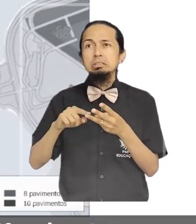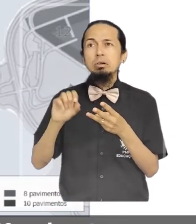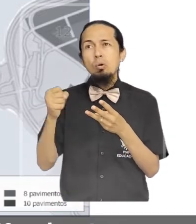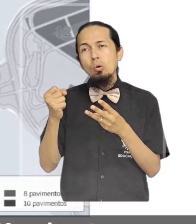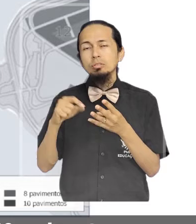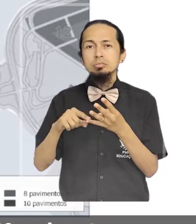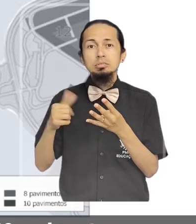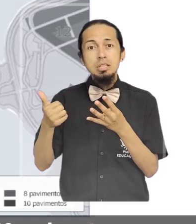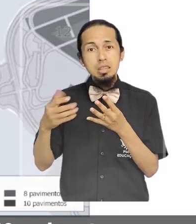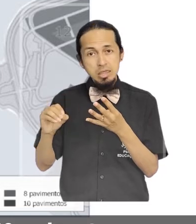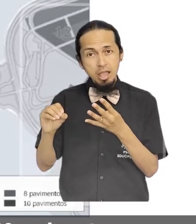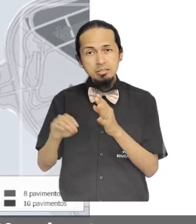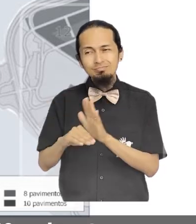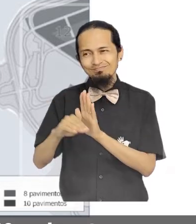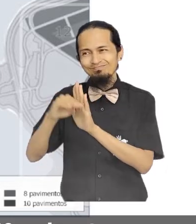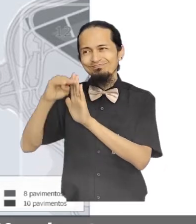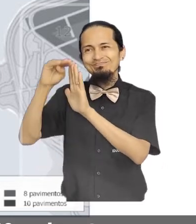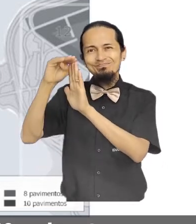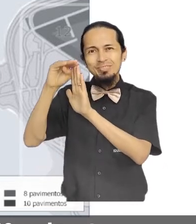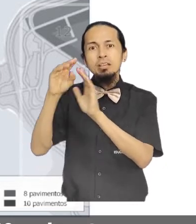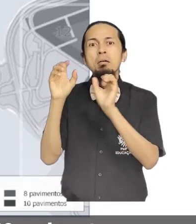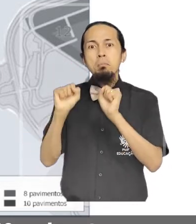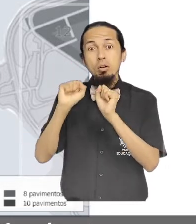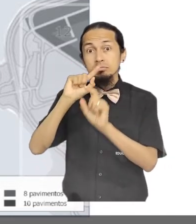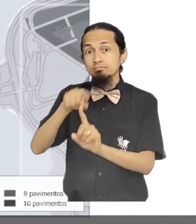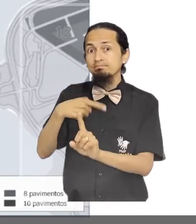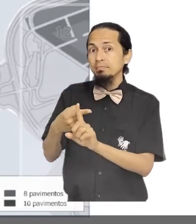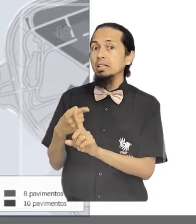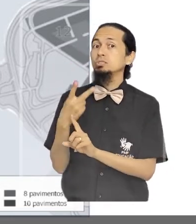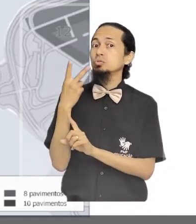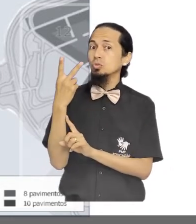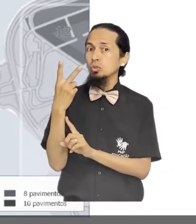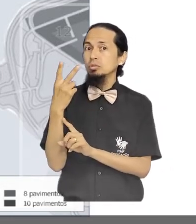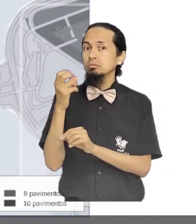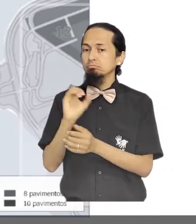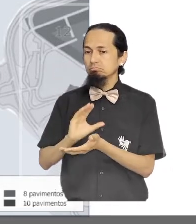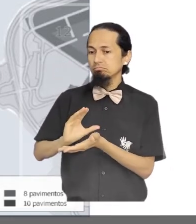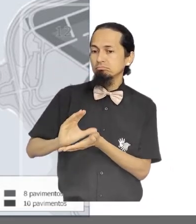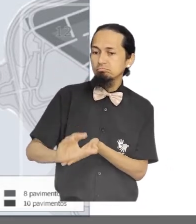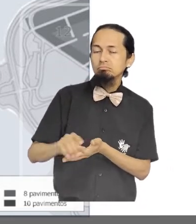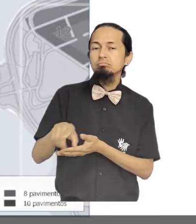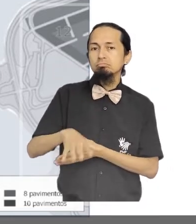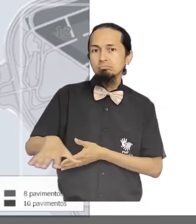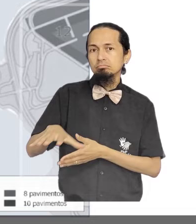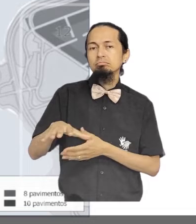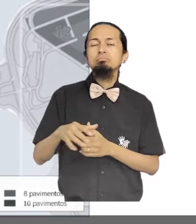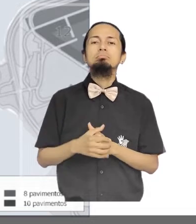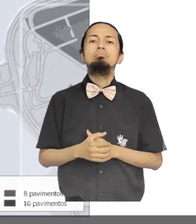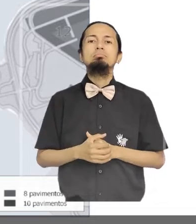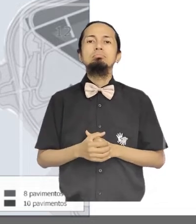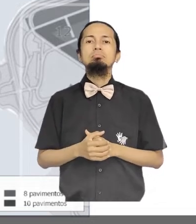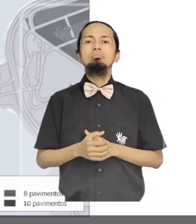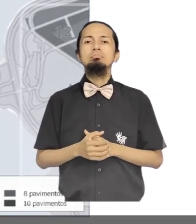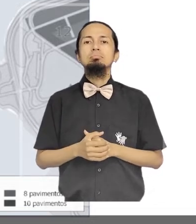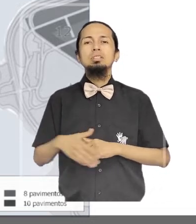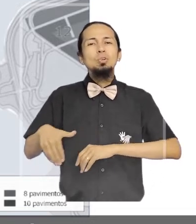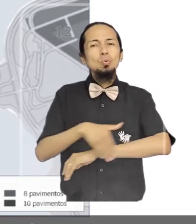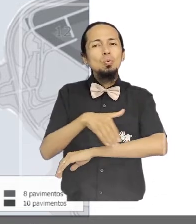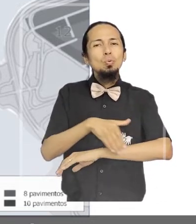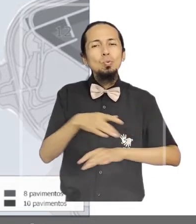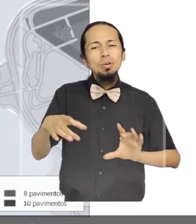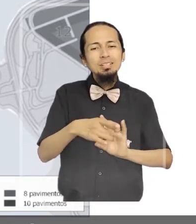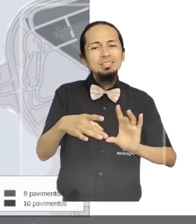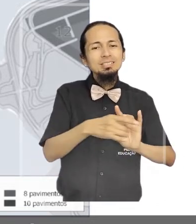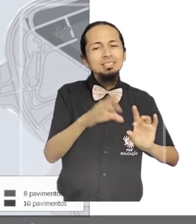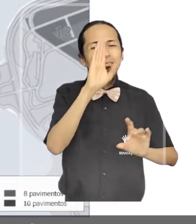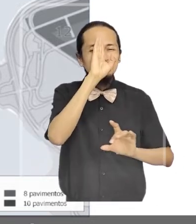5, 6, 8 e 10 pavimentos poderão receber até 2 pavimentos mediante outorga onerosa.